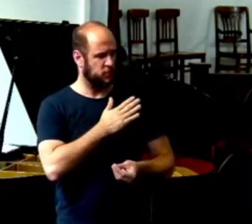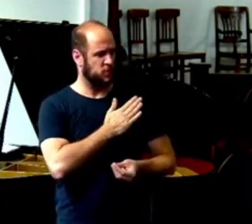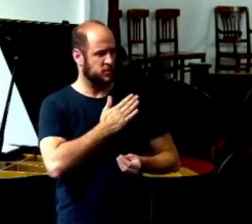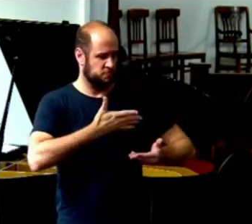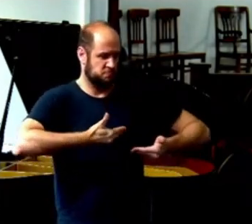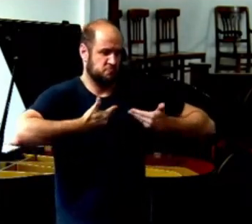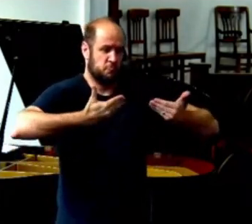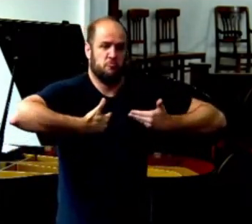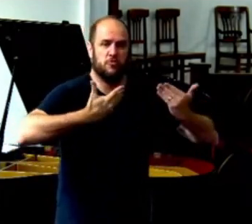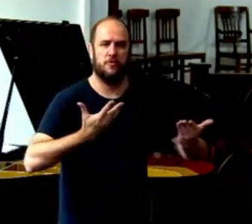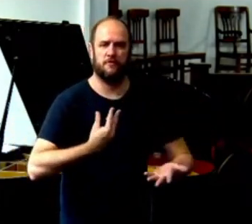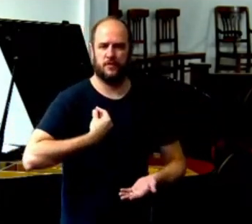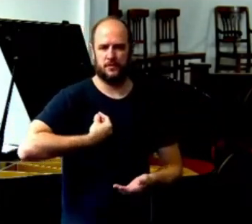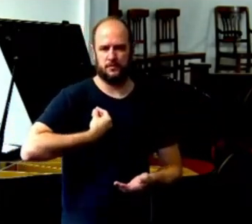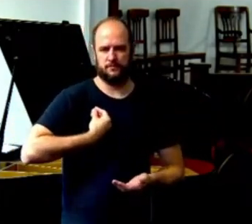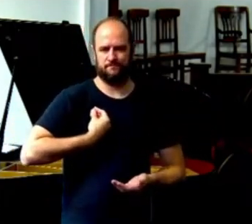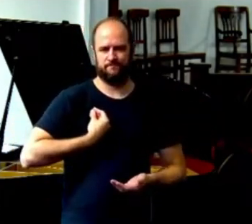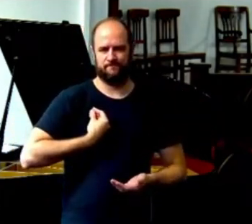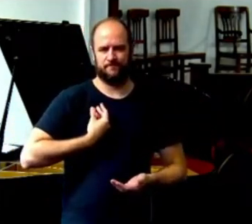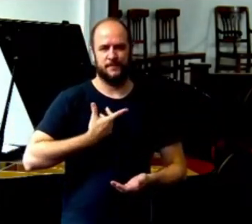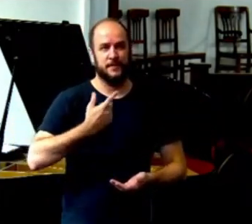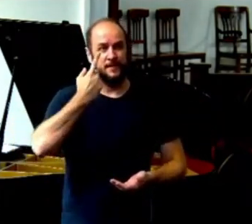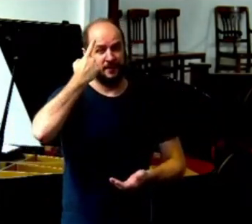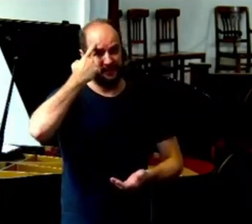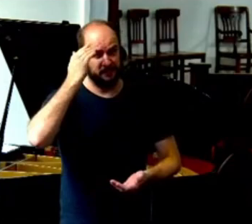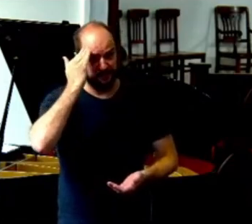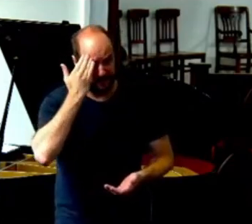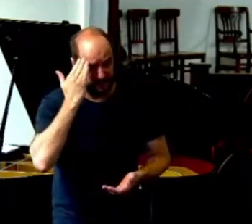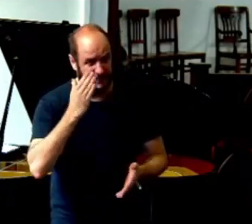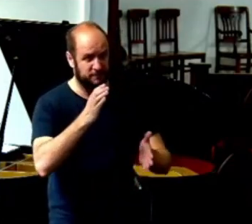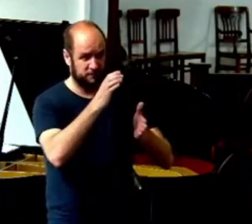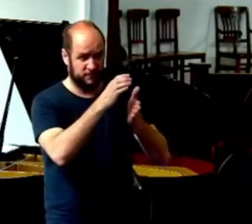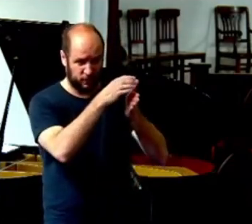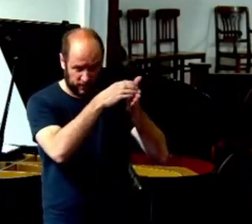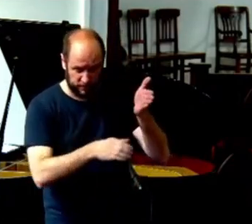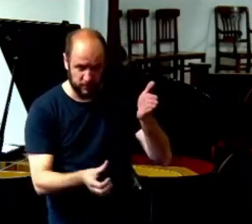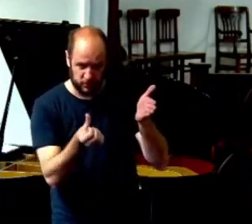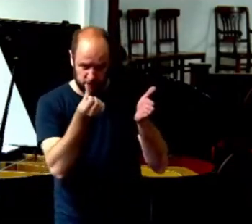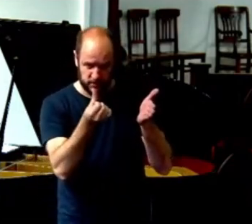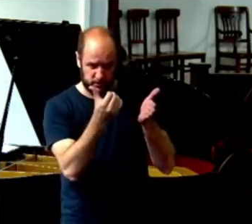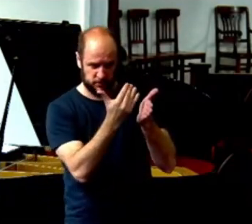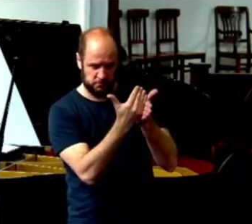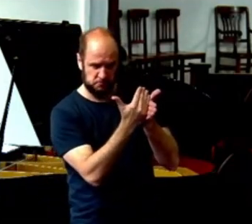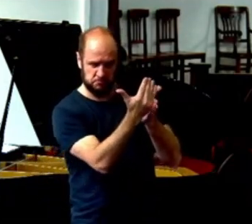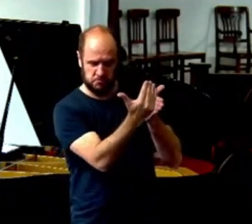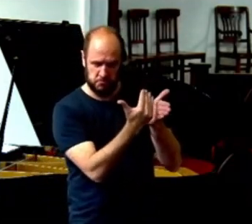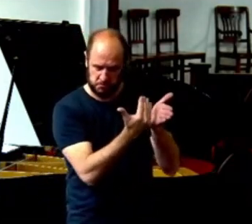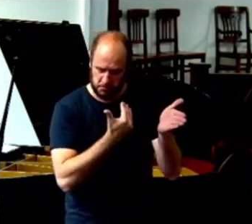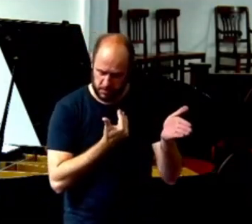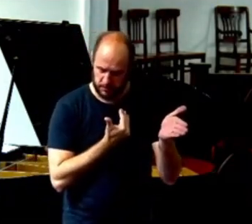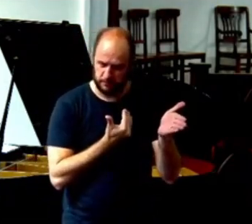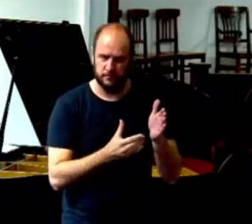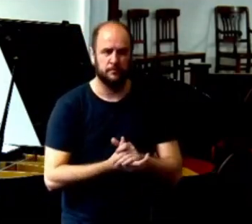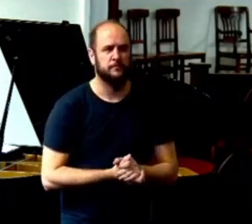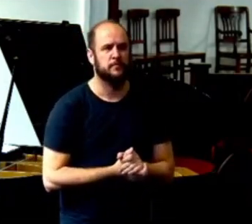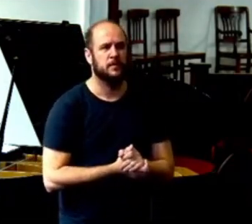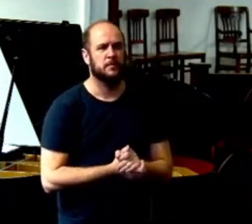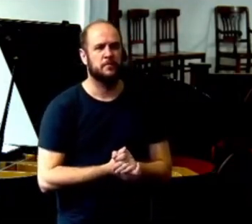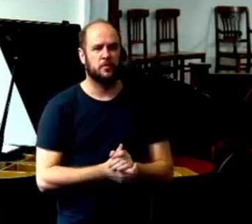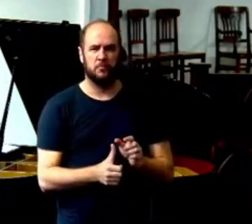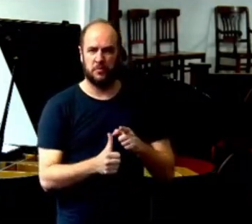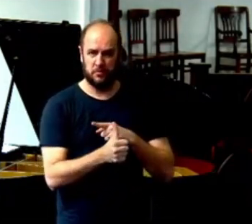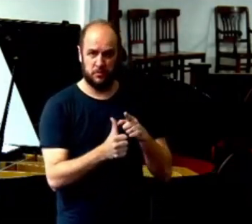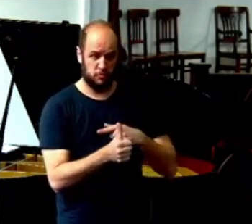seu coração. Cristo então divide esta grande sessão do capítulo 6 entre o tratamento